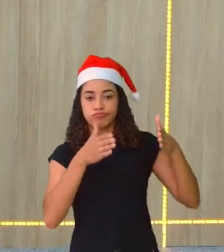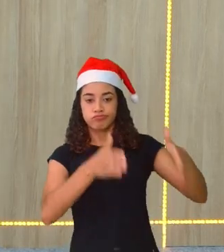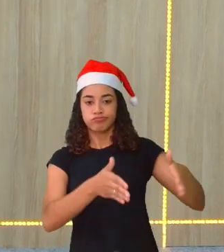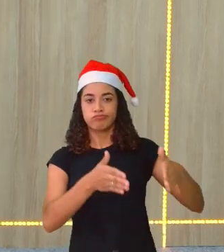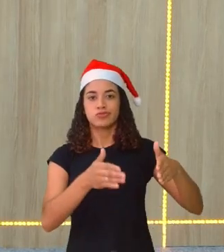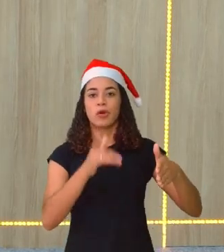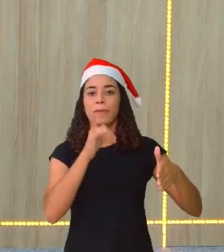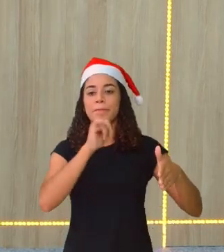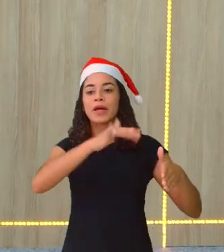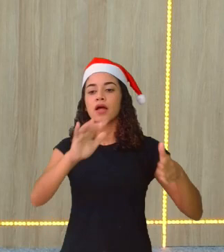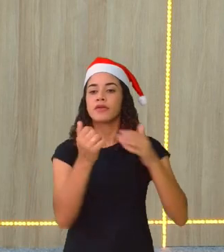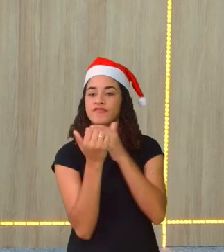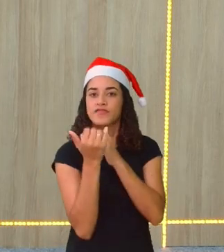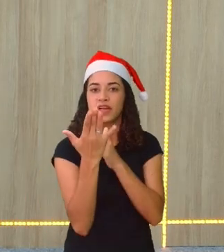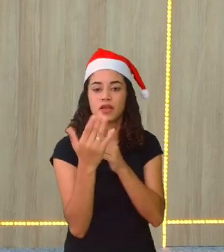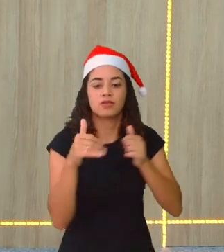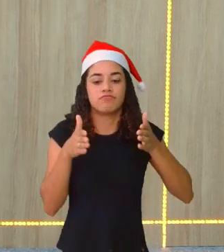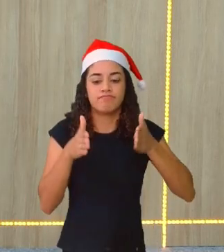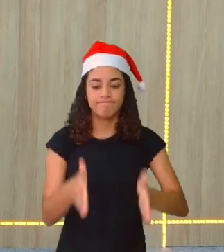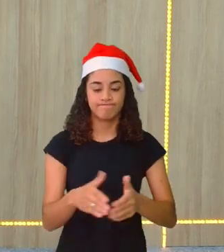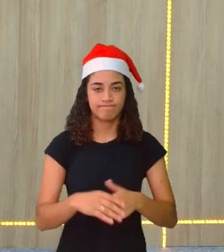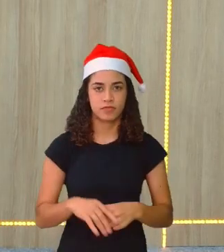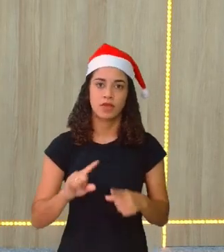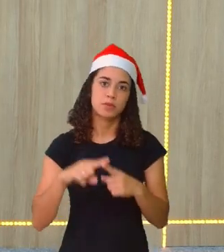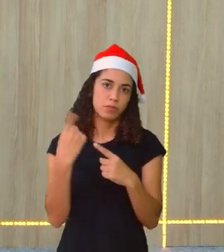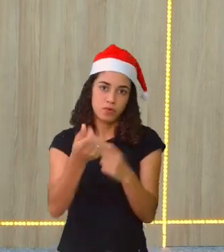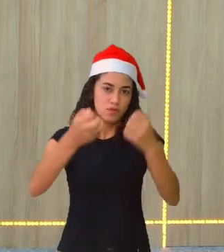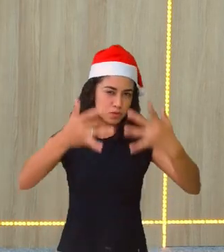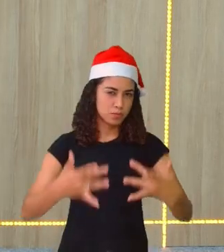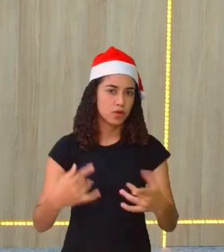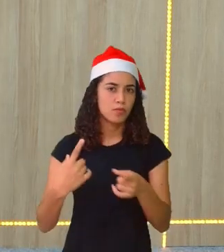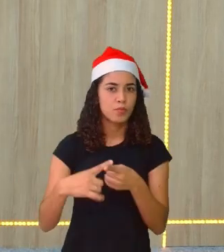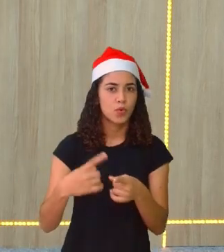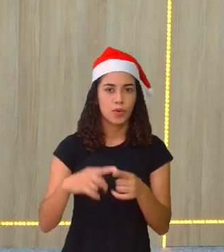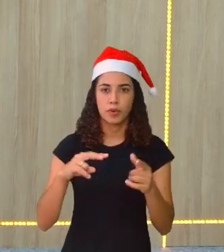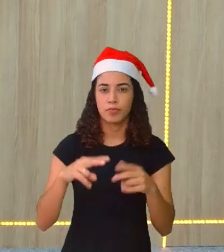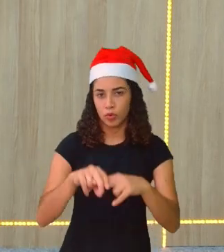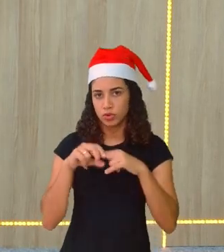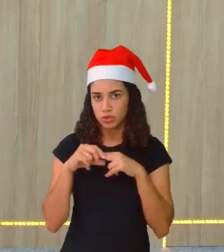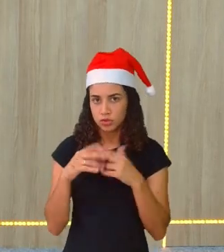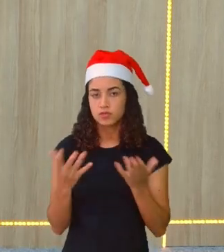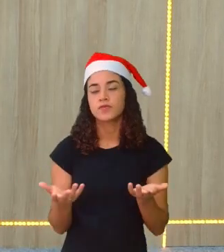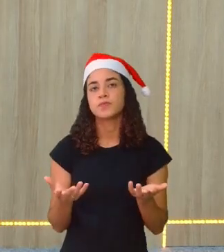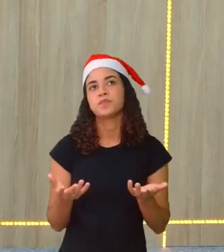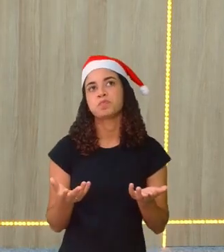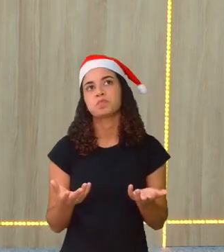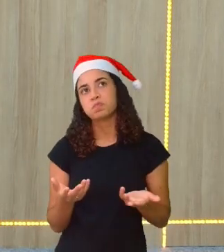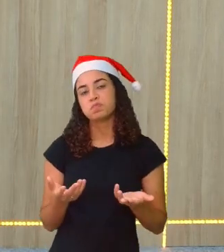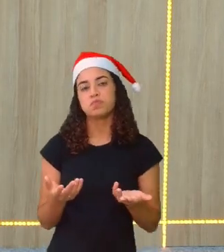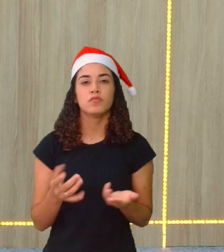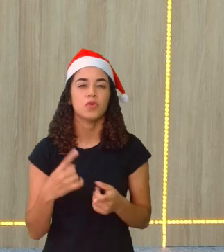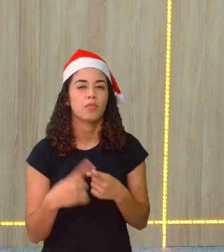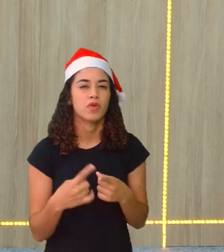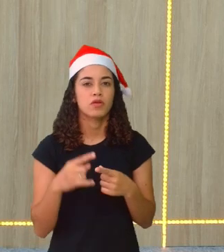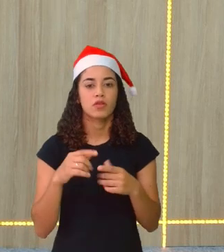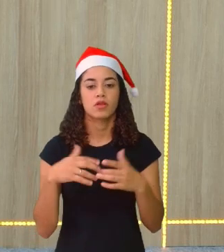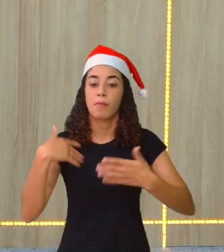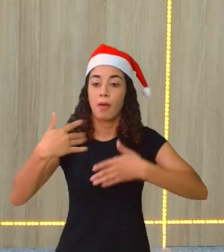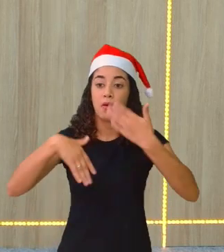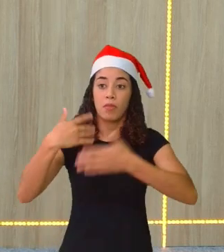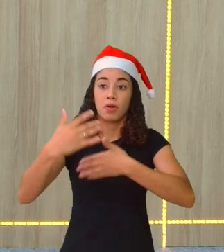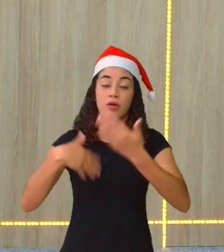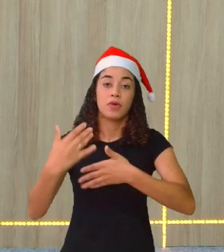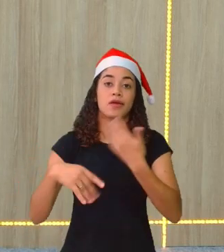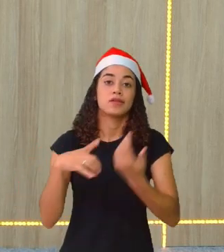para o mar, né? E eu vou explicar por quê. Porque ele vai ganhar mais na frente